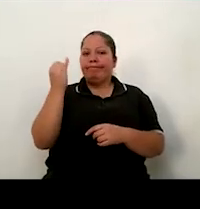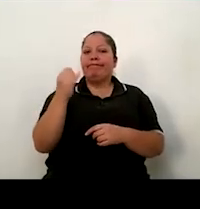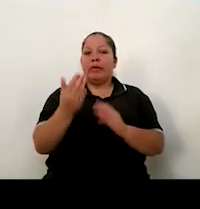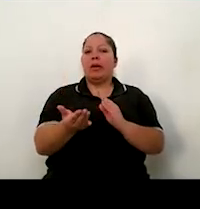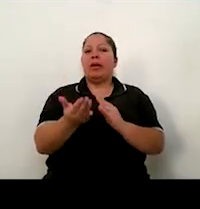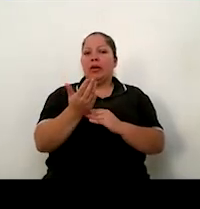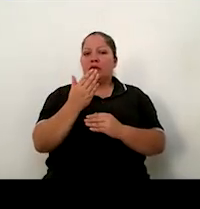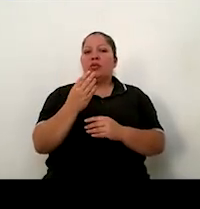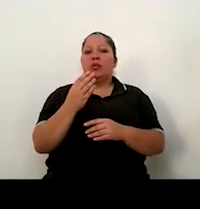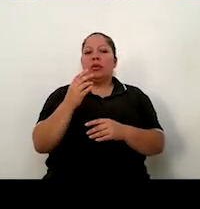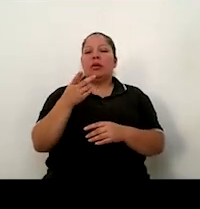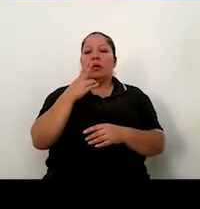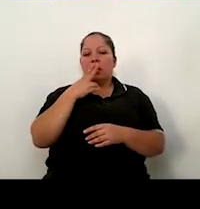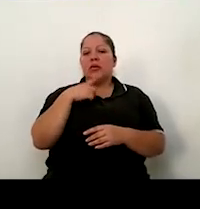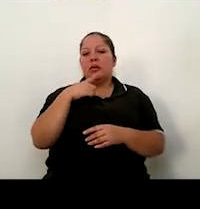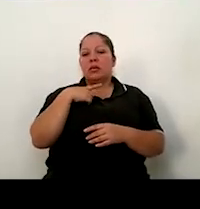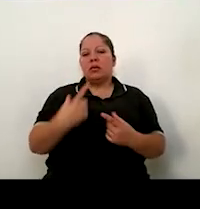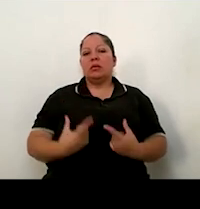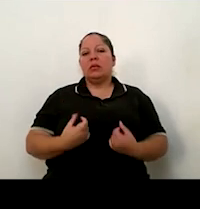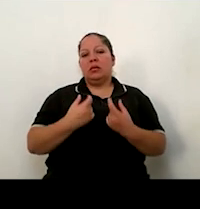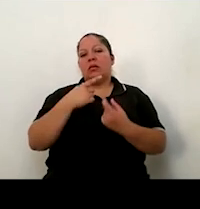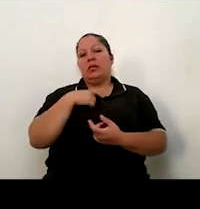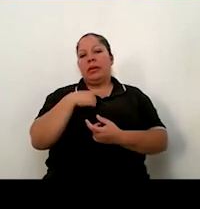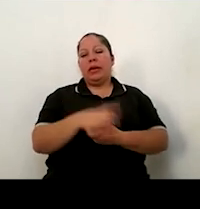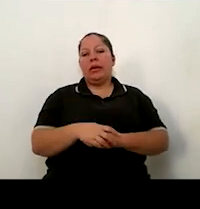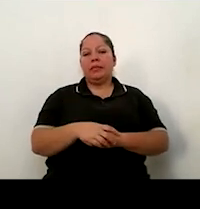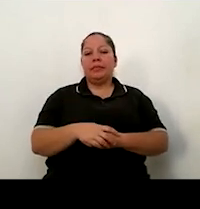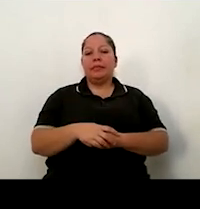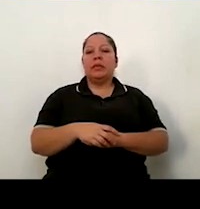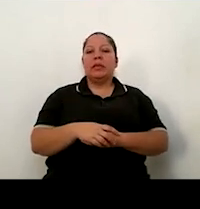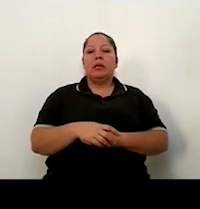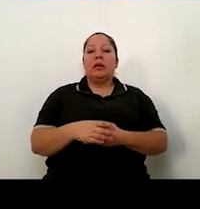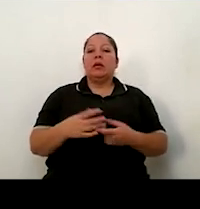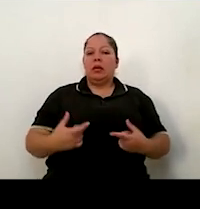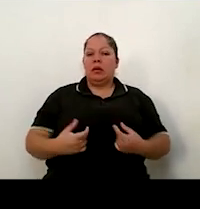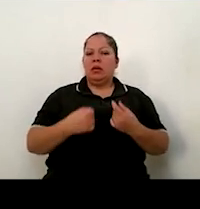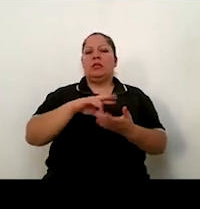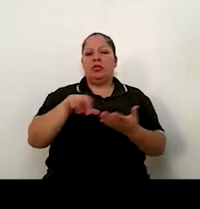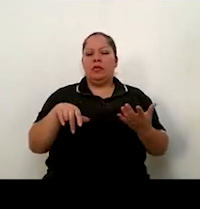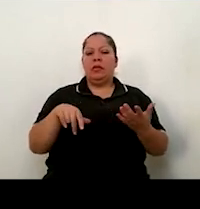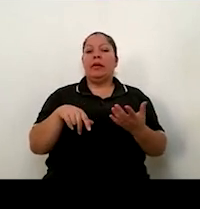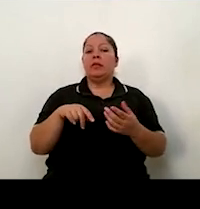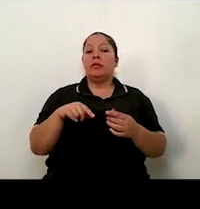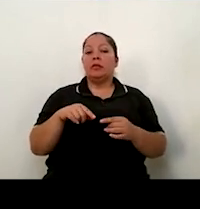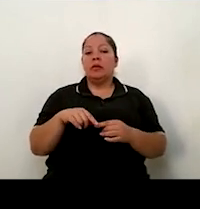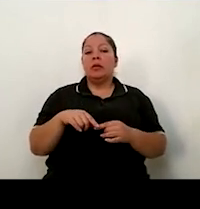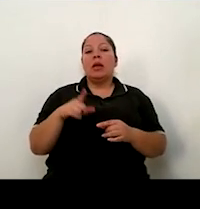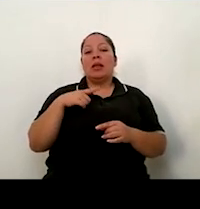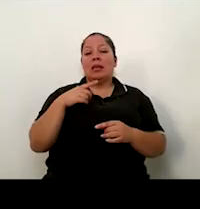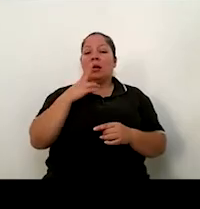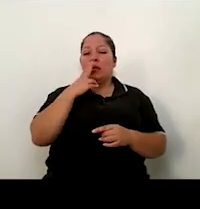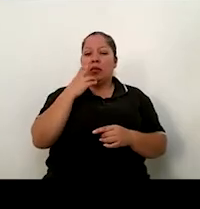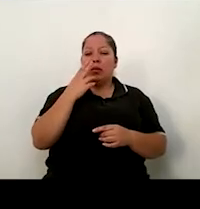cânceres relacionados a isso também, tá? Então, lembrando que na fumaça do cigarro existem mais de